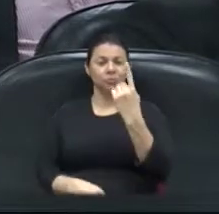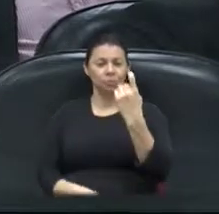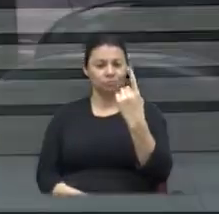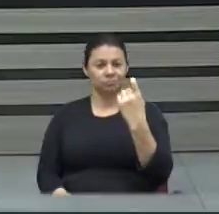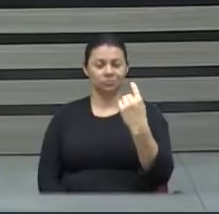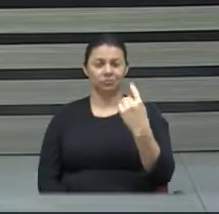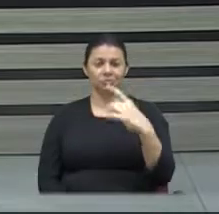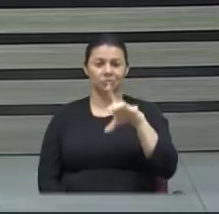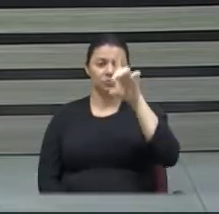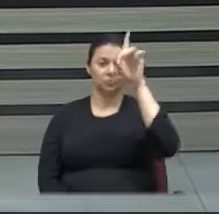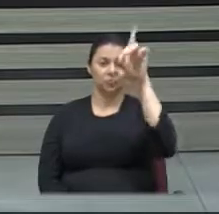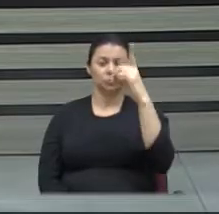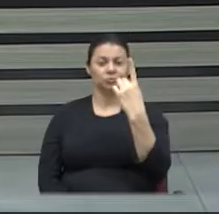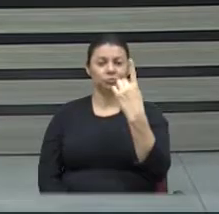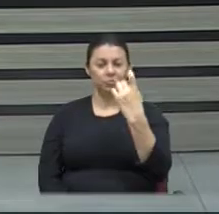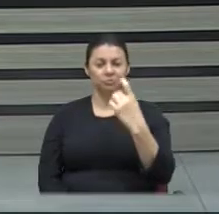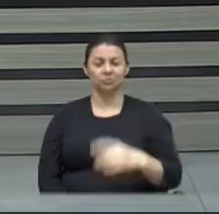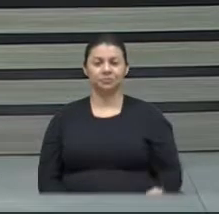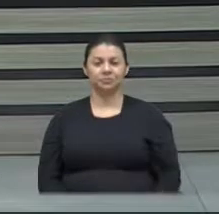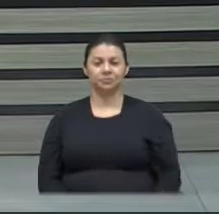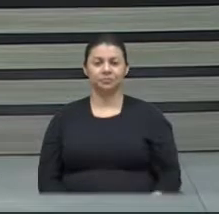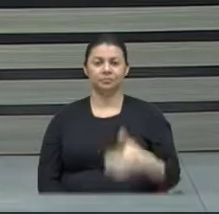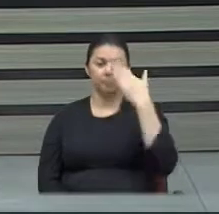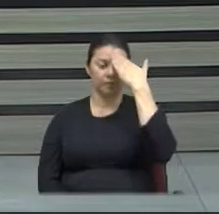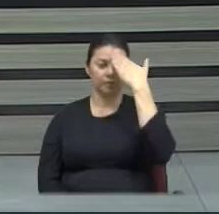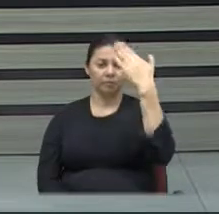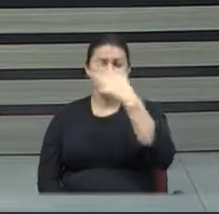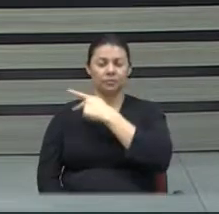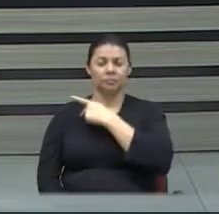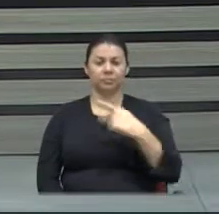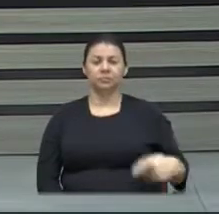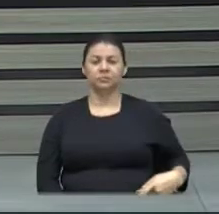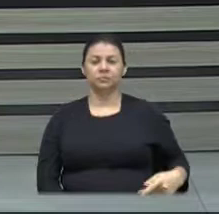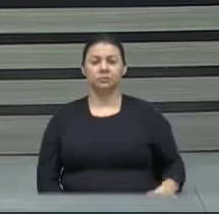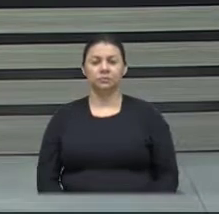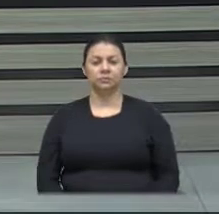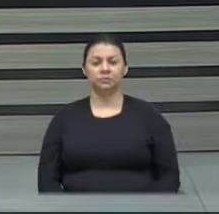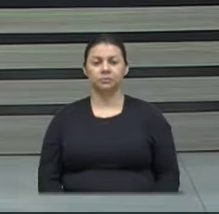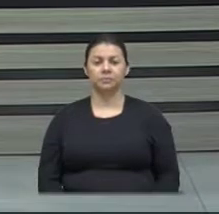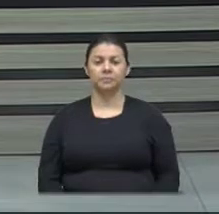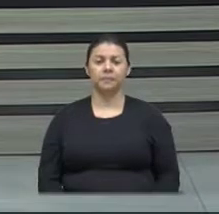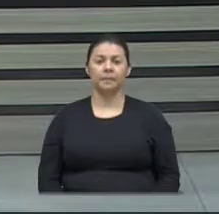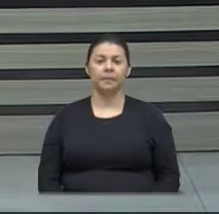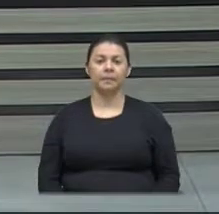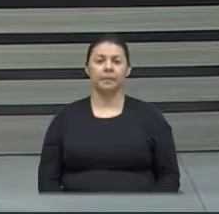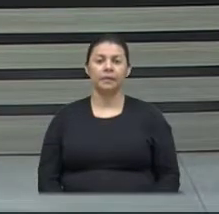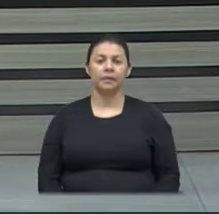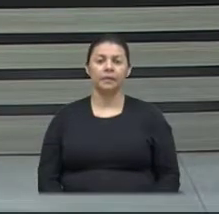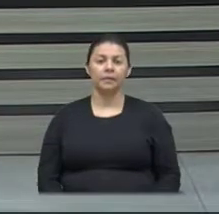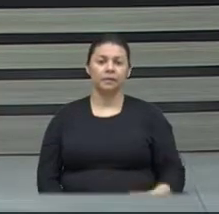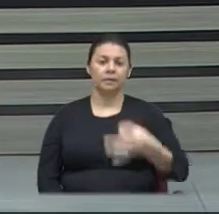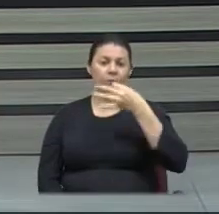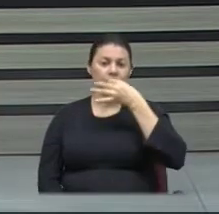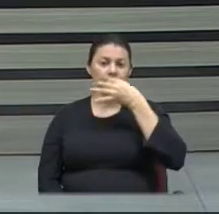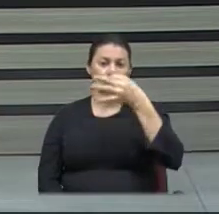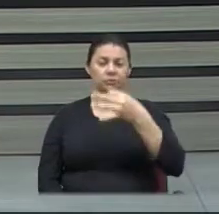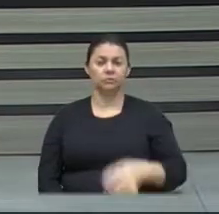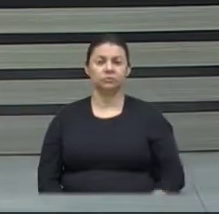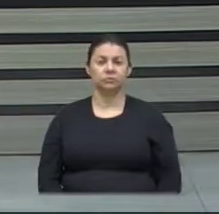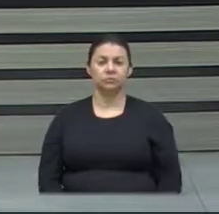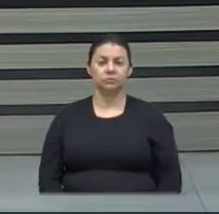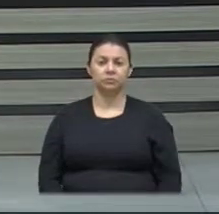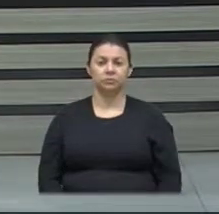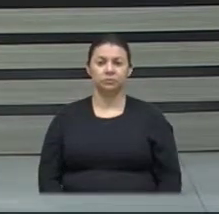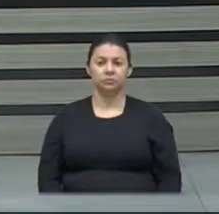presidente continue a discussão não havendo o projeto de decreto legislativo